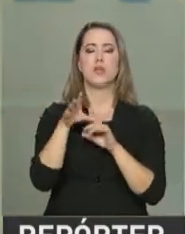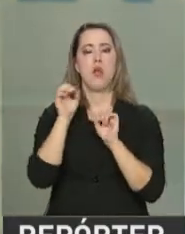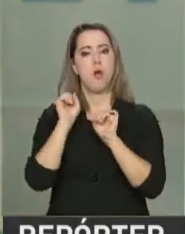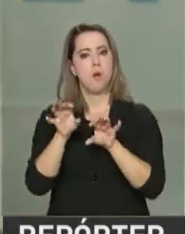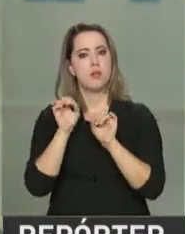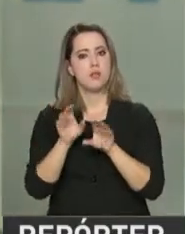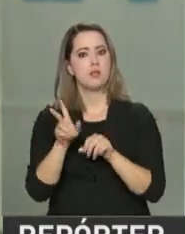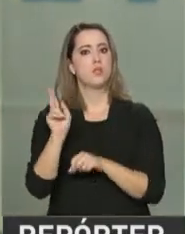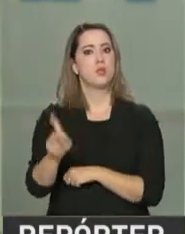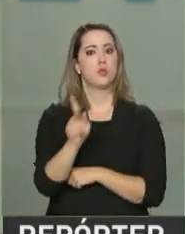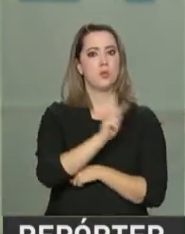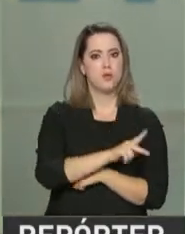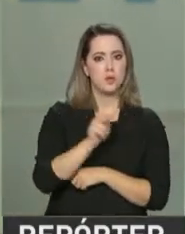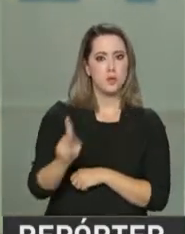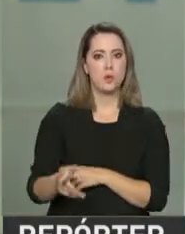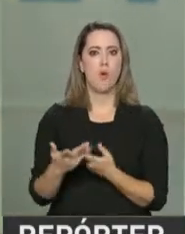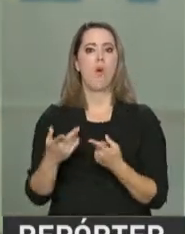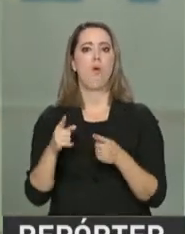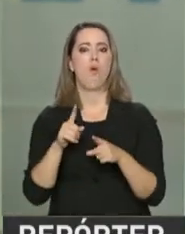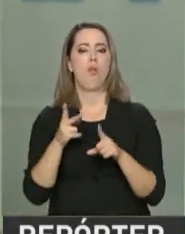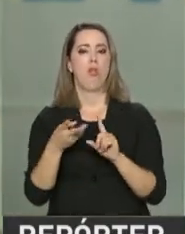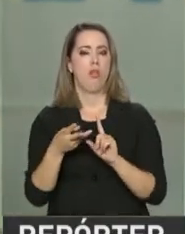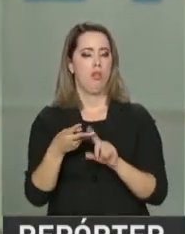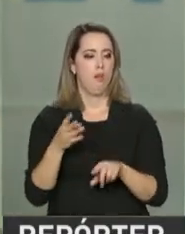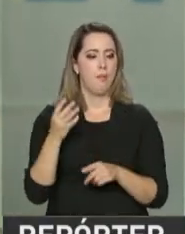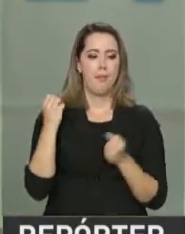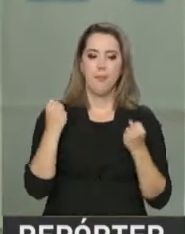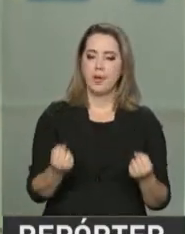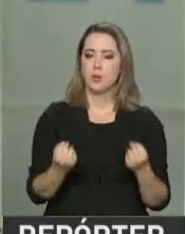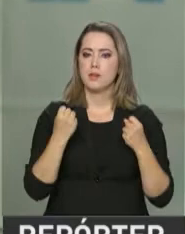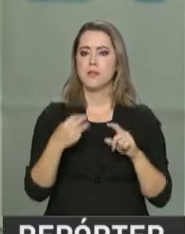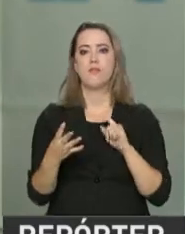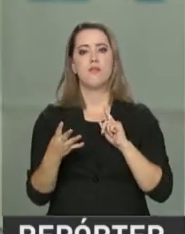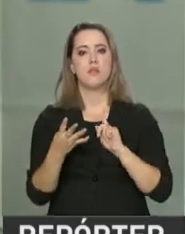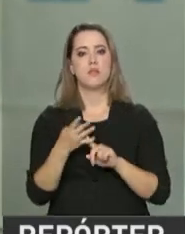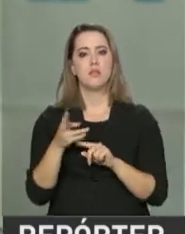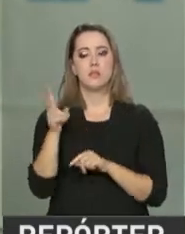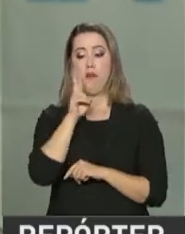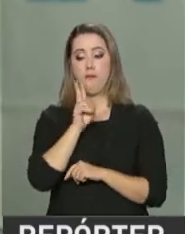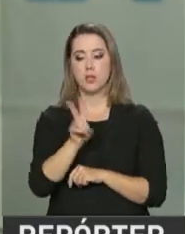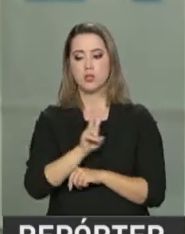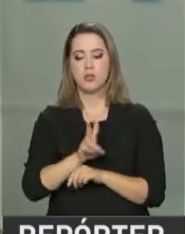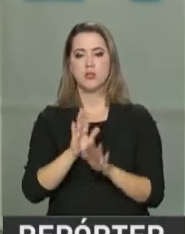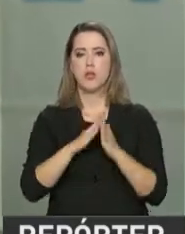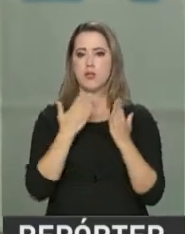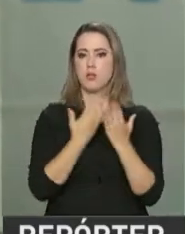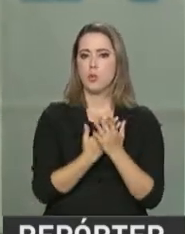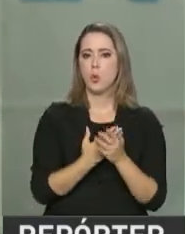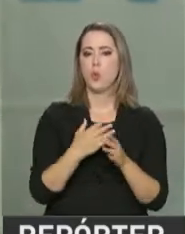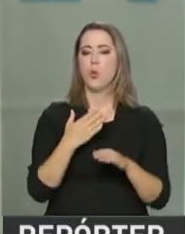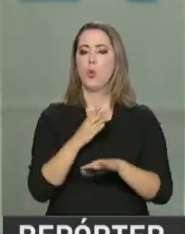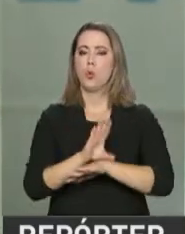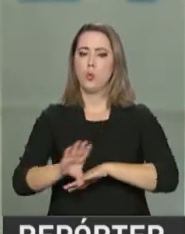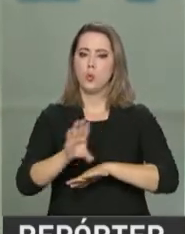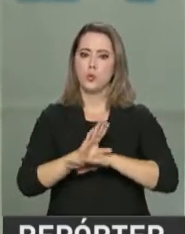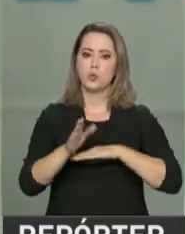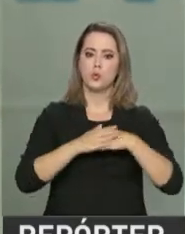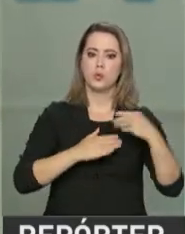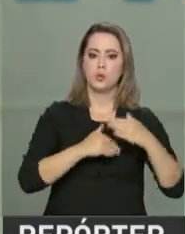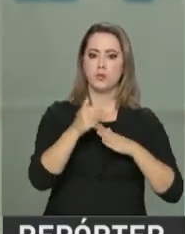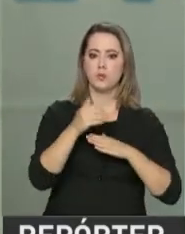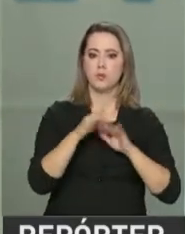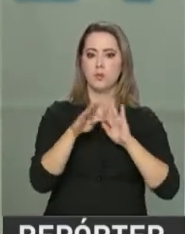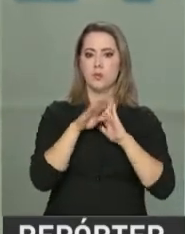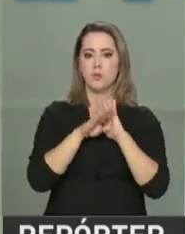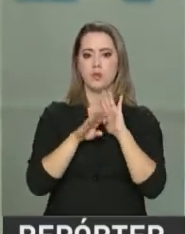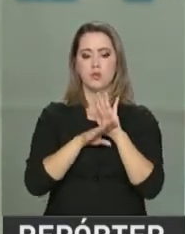pedagógico, além dos professores de educação física. Eles fazem todo esse acompanhamento, esse monitoramento escolar, encaminhamento para cursos profissionalizantes, projeto